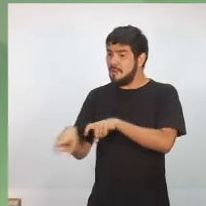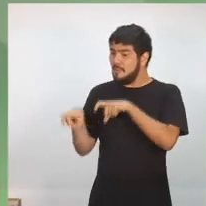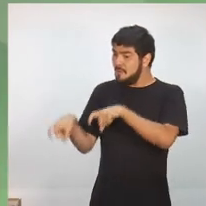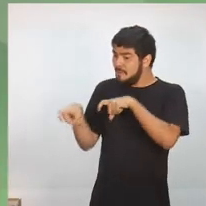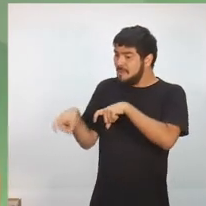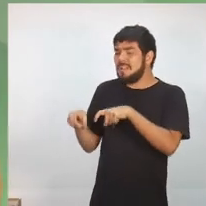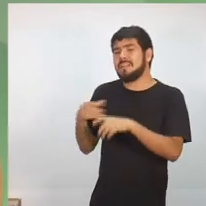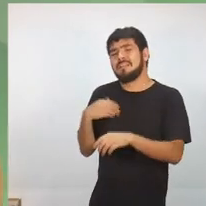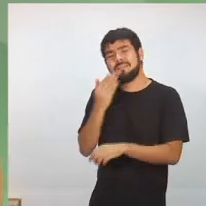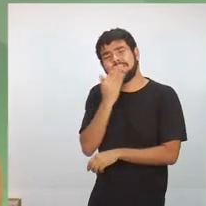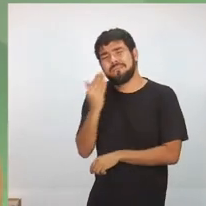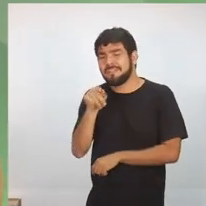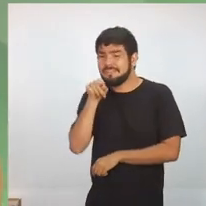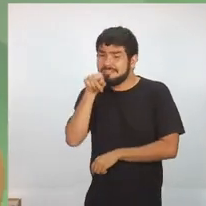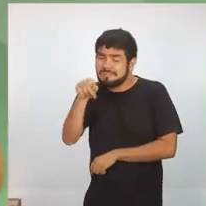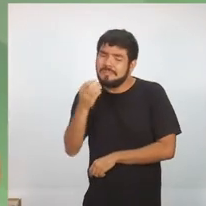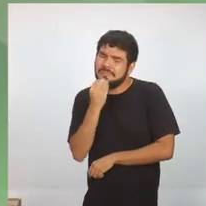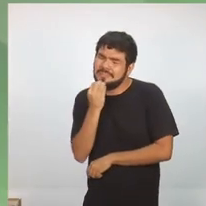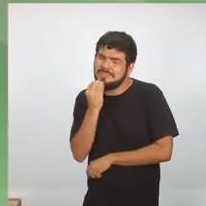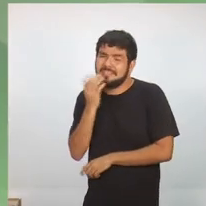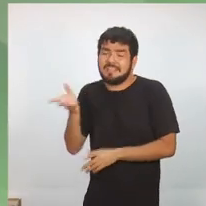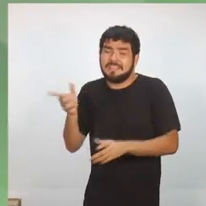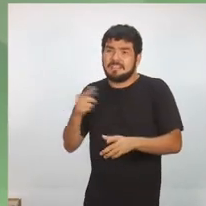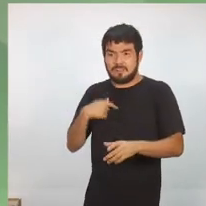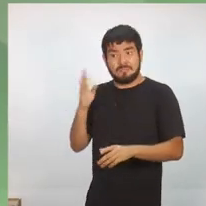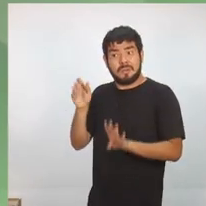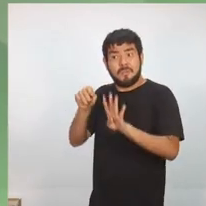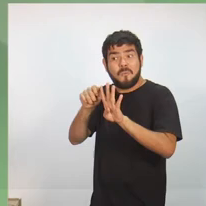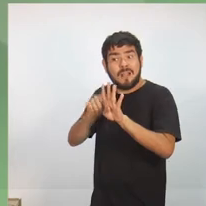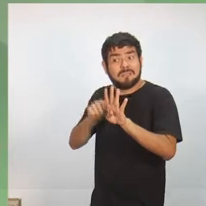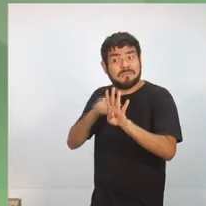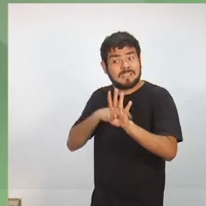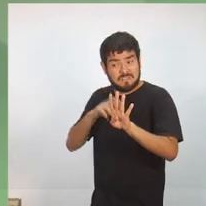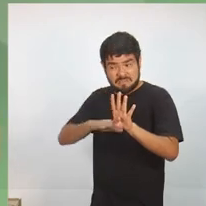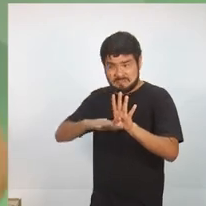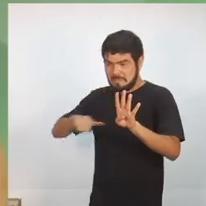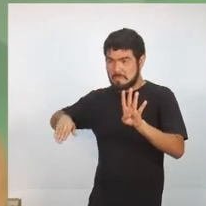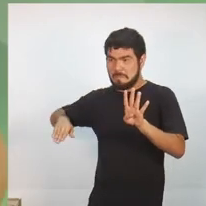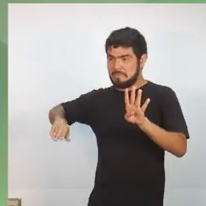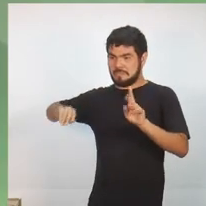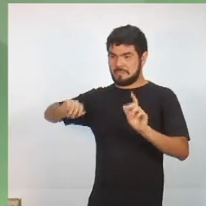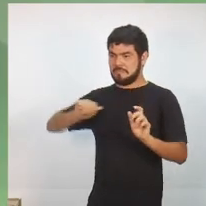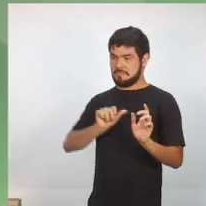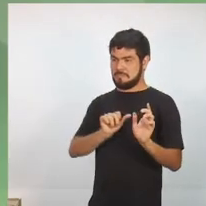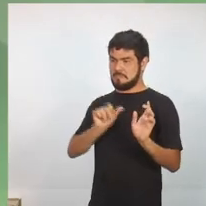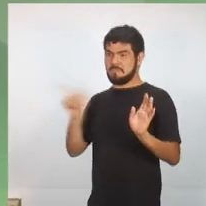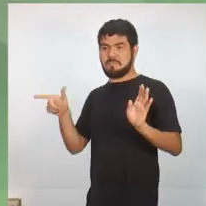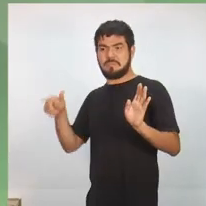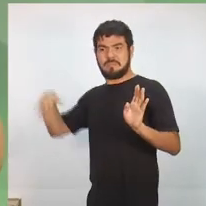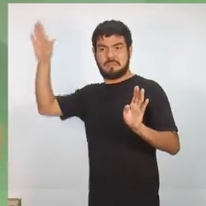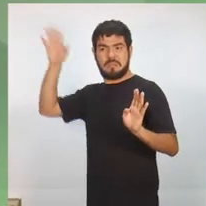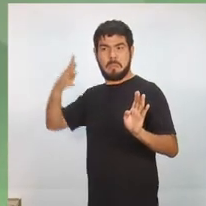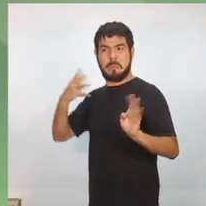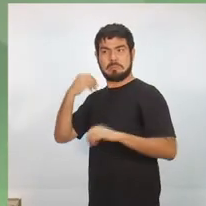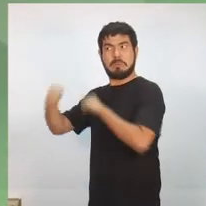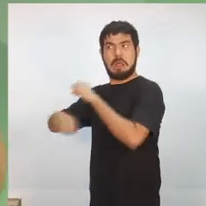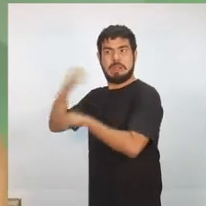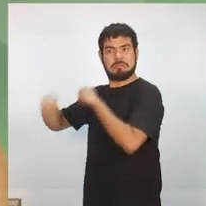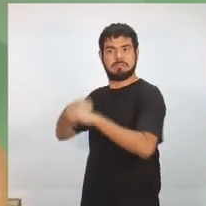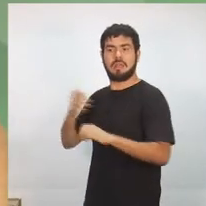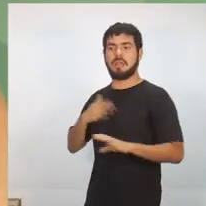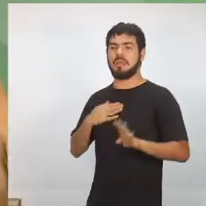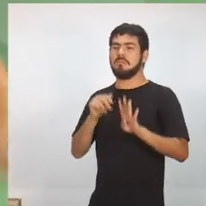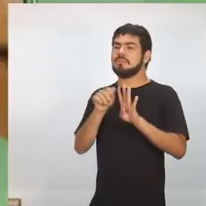que eu peço uma oportunidade. Eu fiz em 4 meses mais do que governadores em 4 anos. E eu quero te convidar para nos